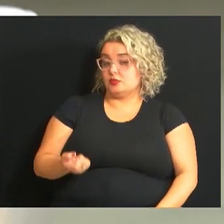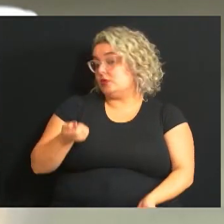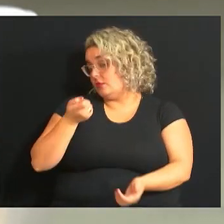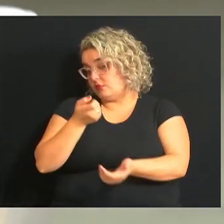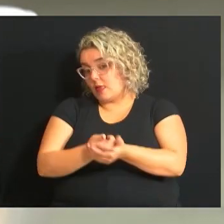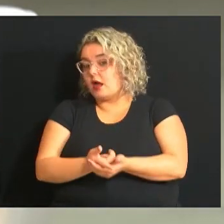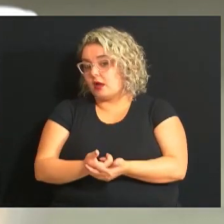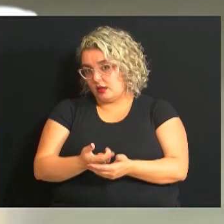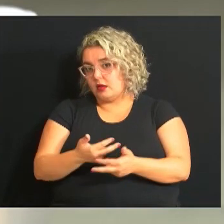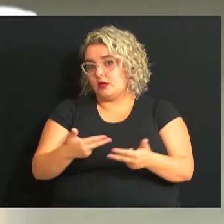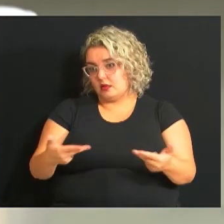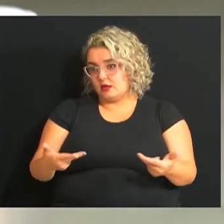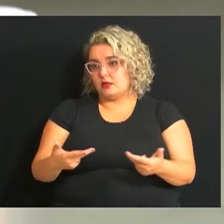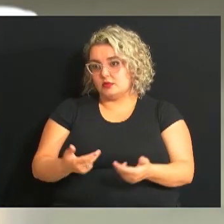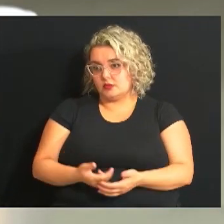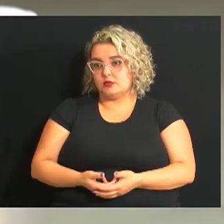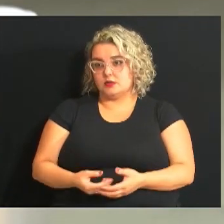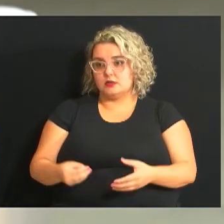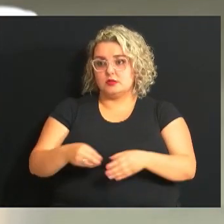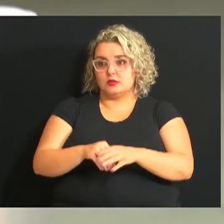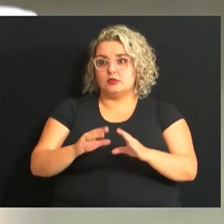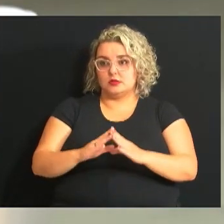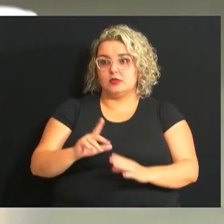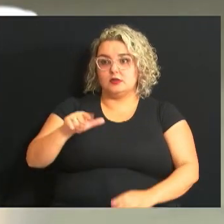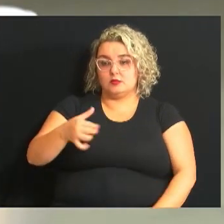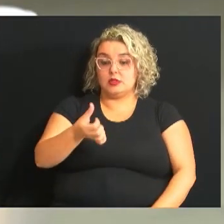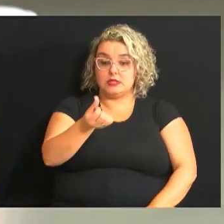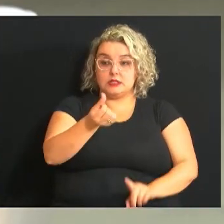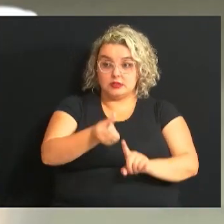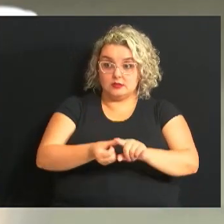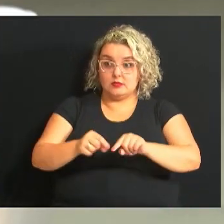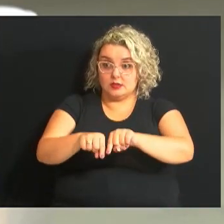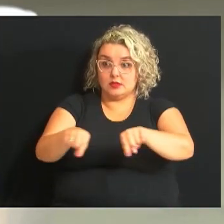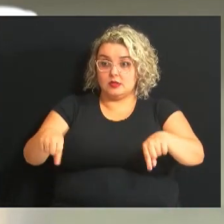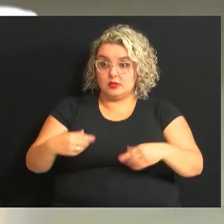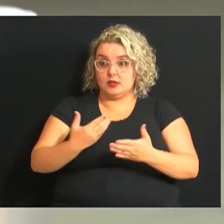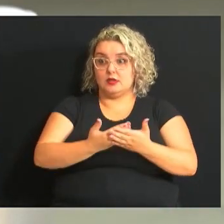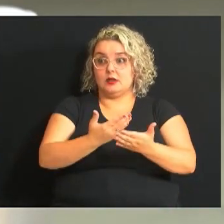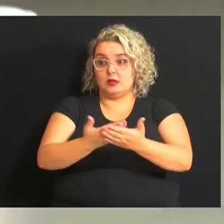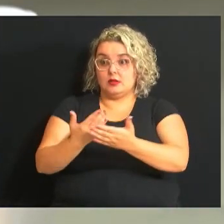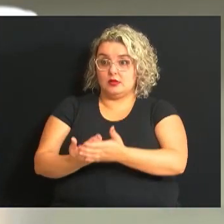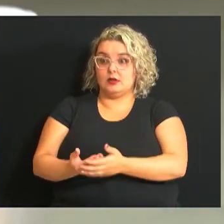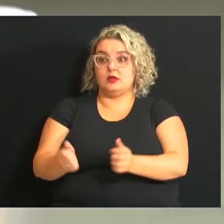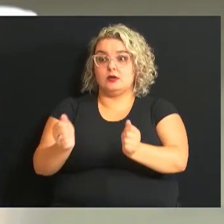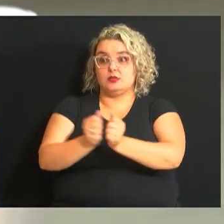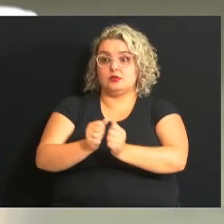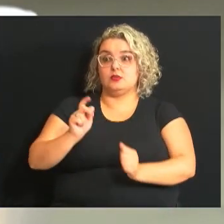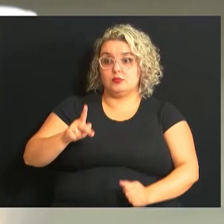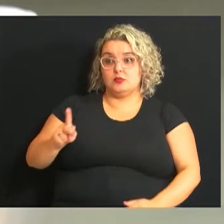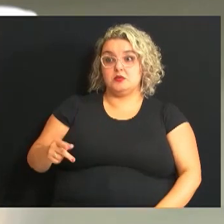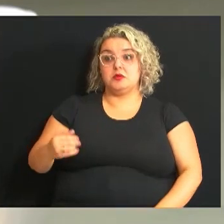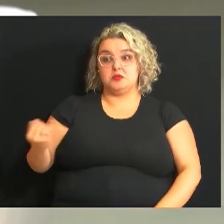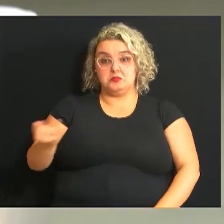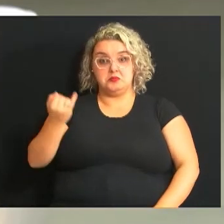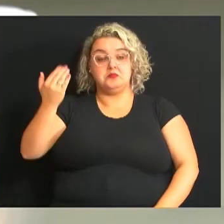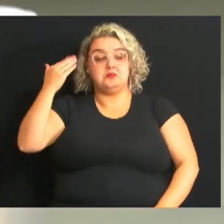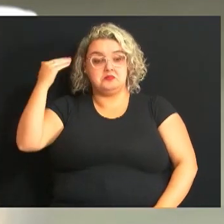de, sei lá, uns 6 meses, está numa sala com professores renomados, está aqui pela